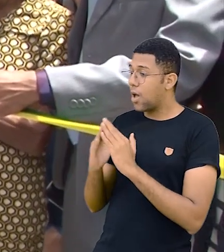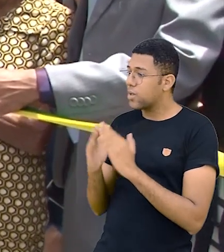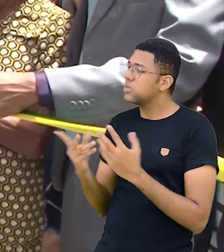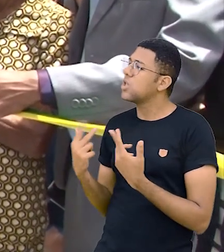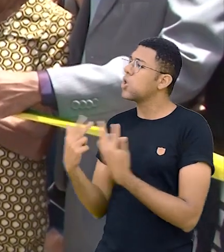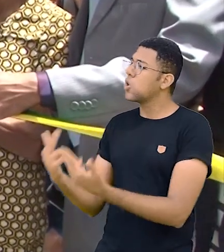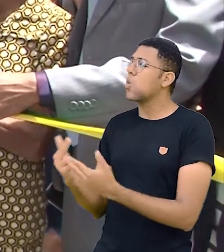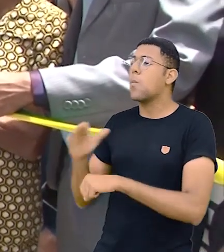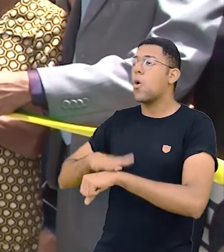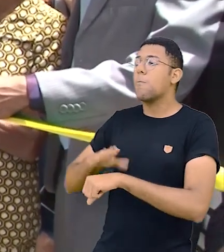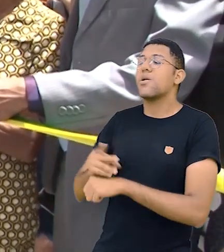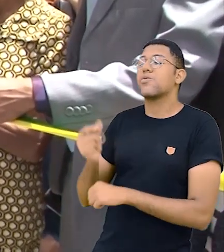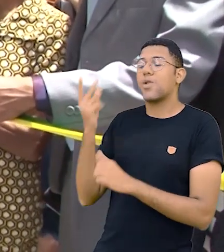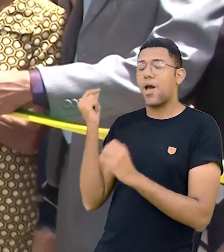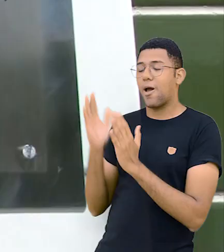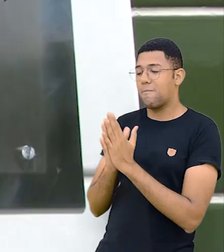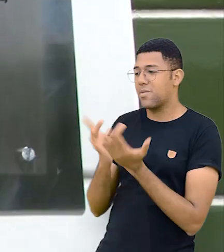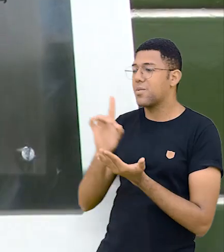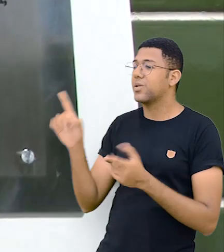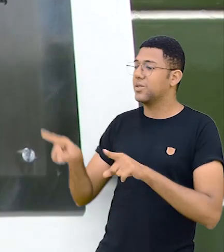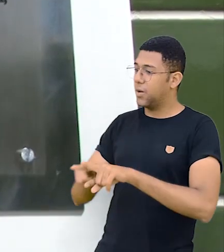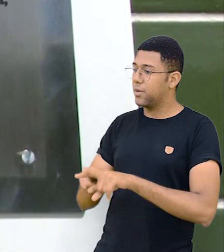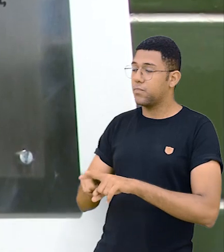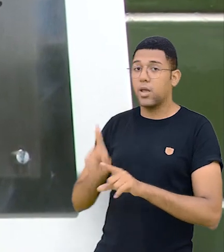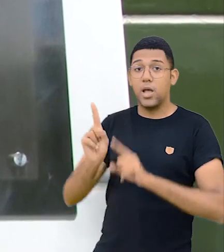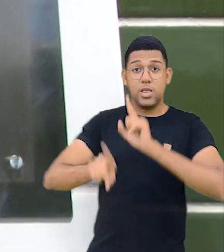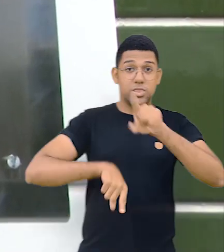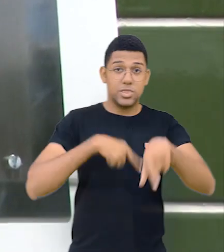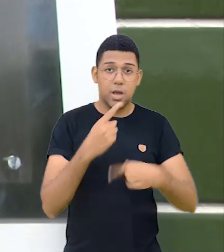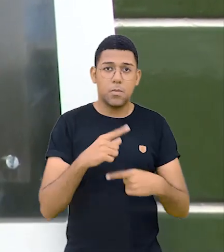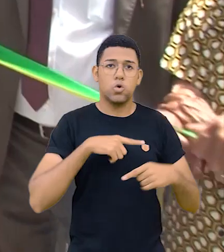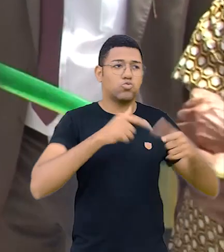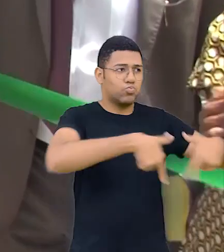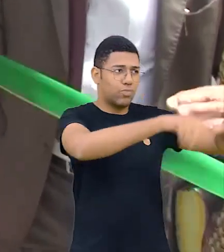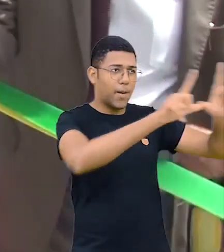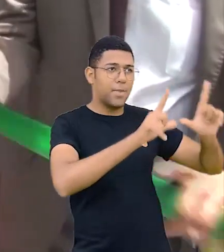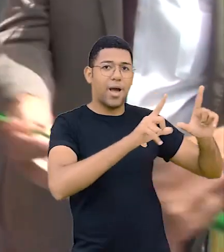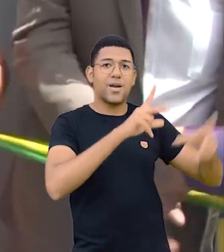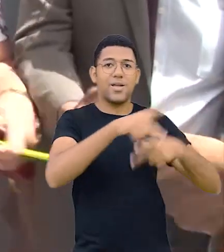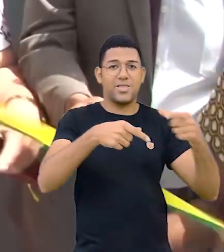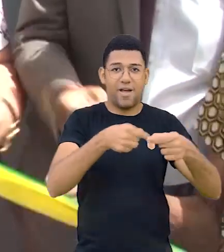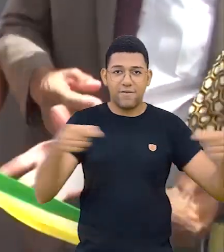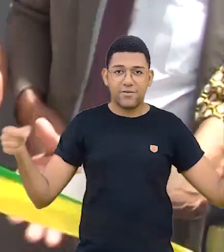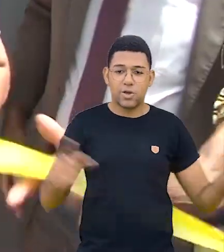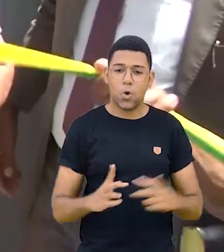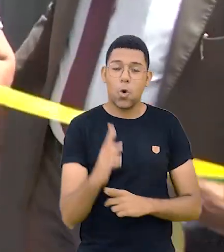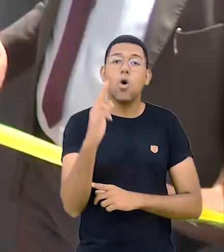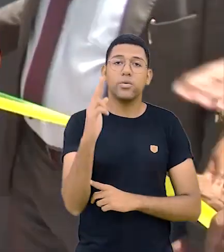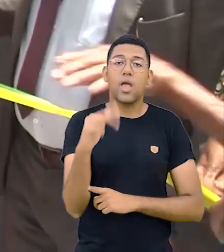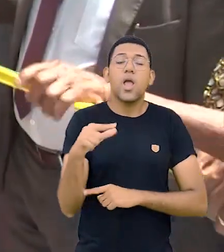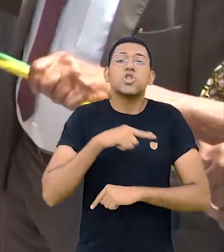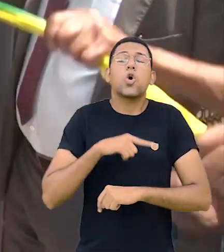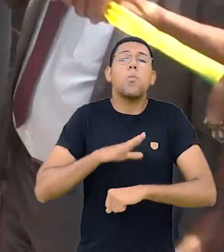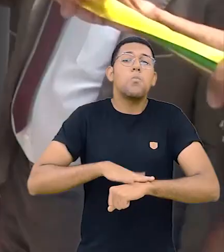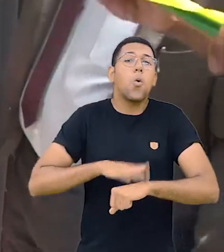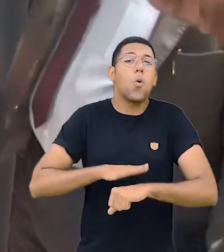de Obed-Edom, que abrigou a arca do Senhor. Após o descerrar da placa e das fitas, chegou o tão esperado momento de